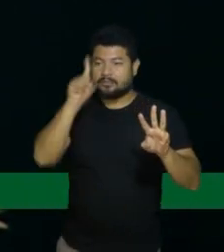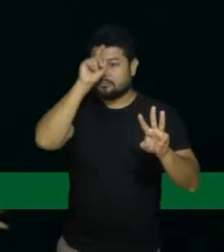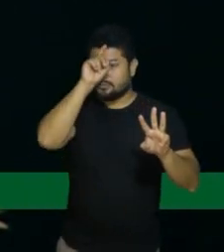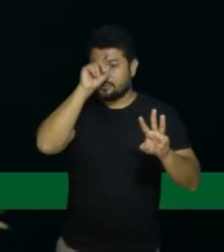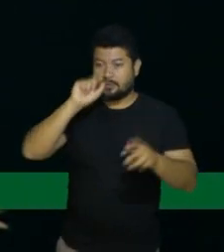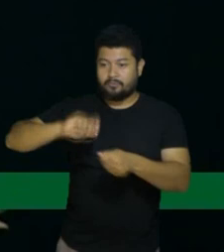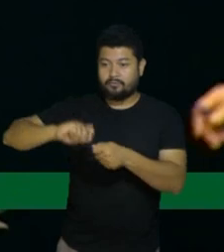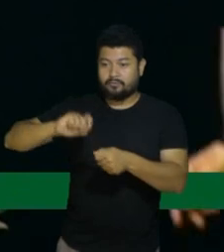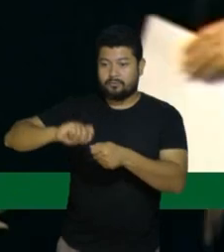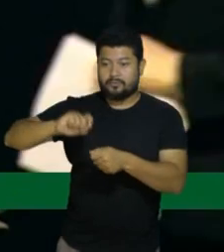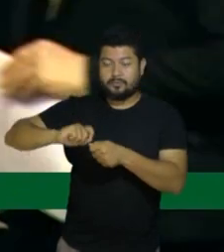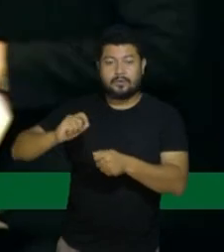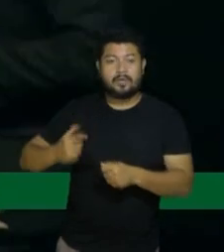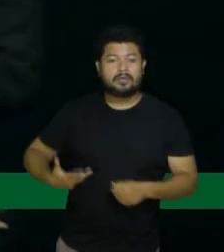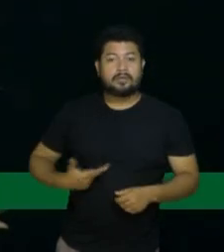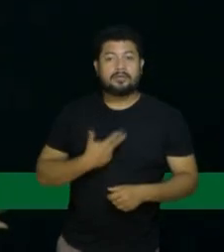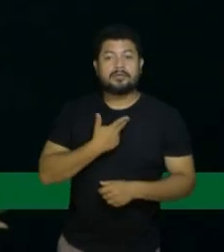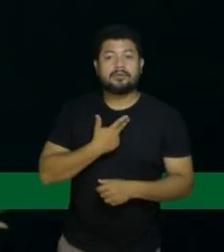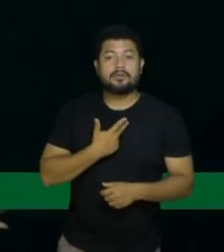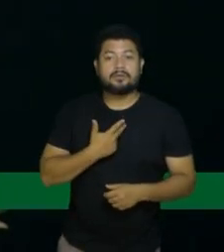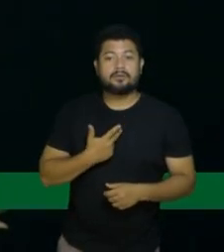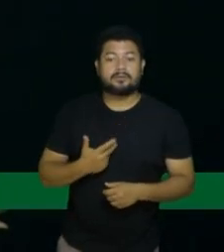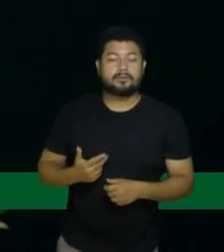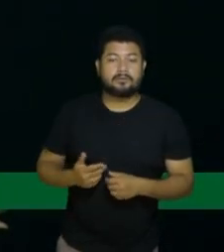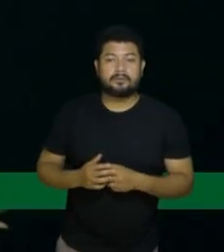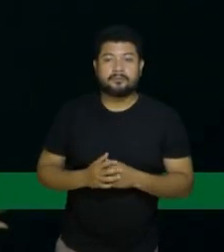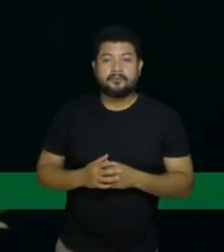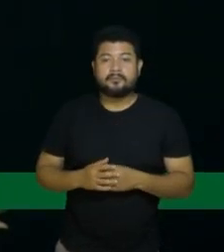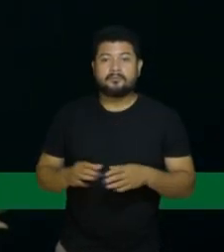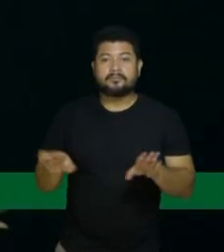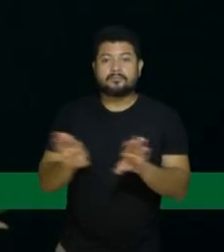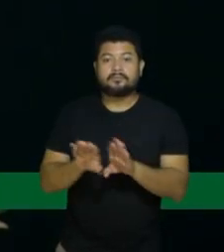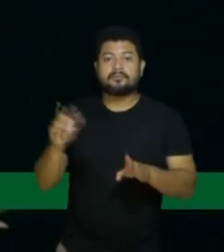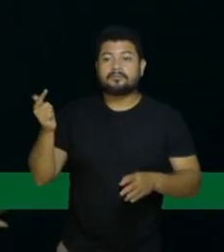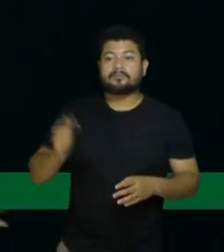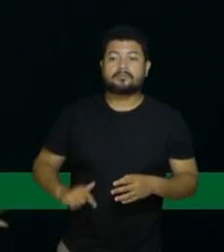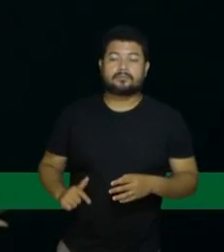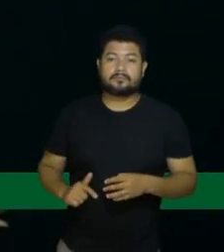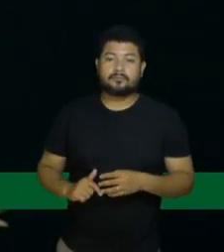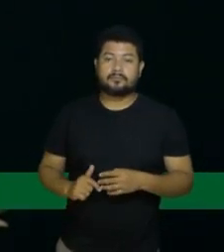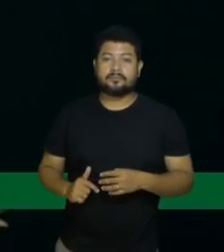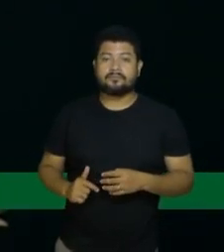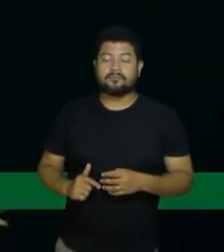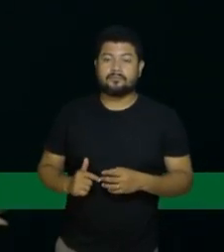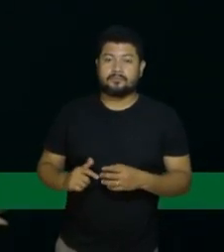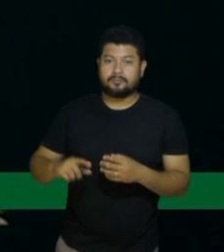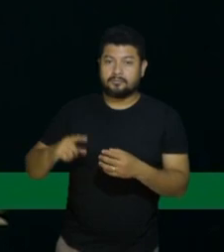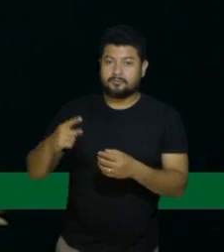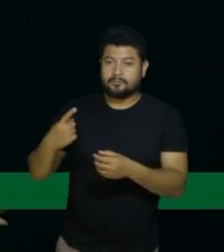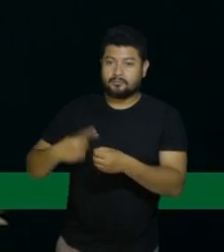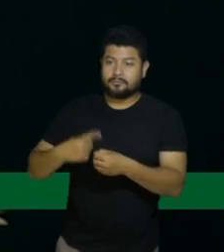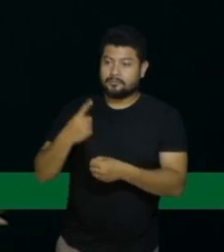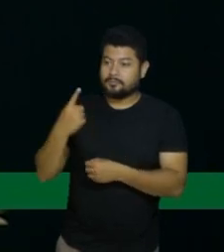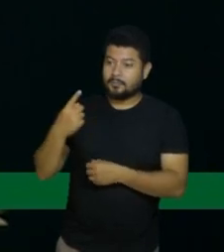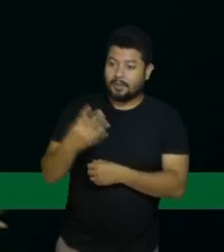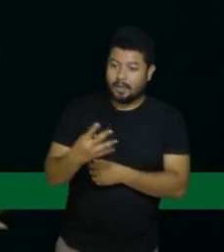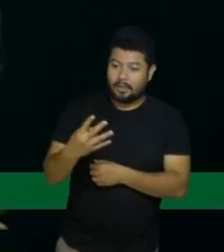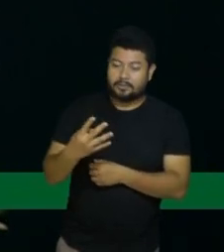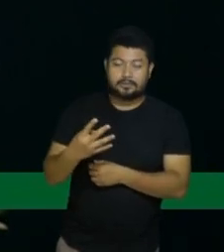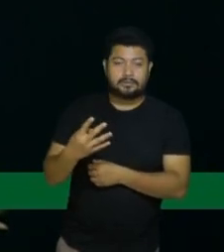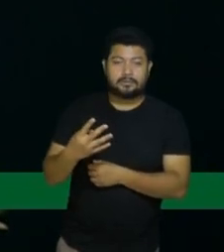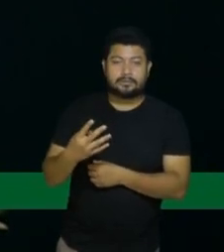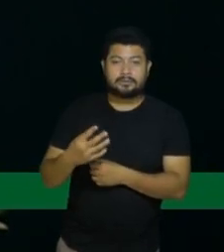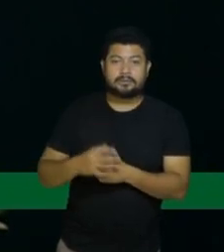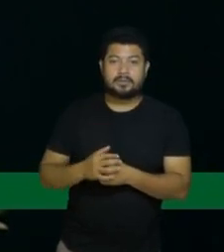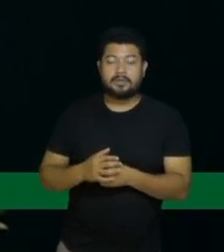esses procedimentos e também dos pacientes e dos munícipes dos 14 municípios integrantes da